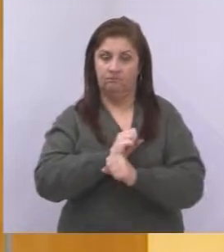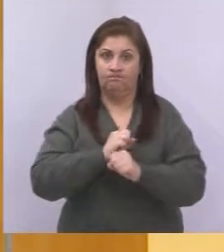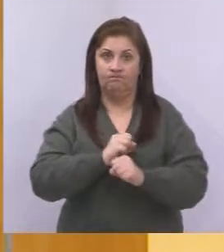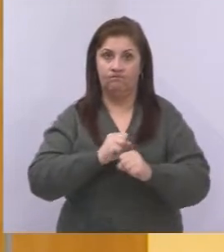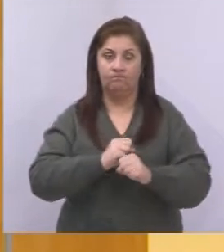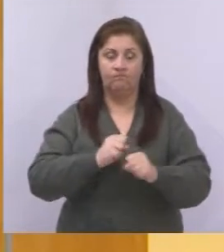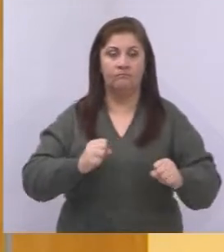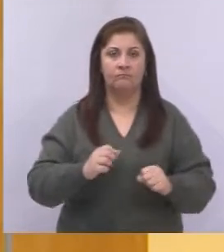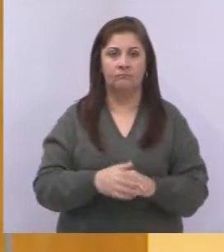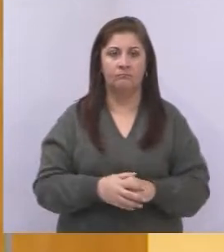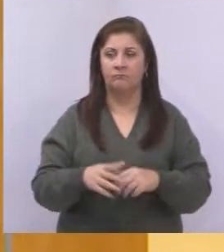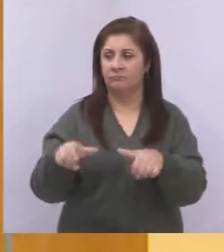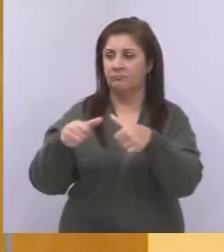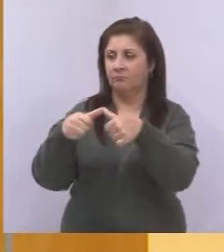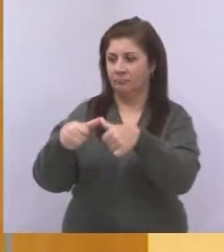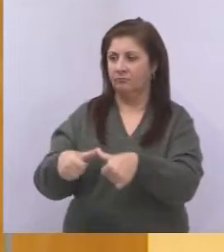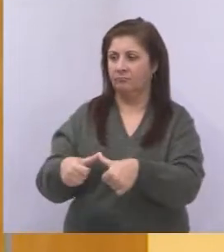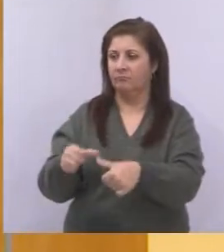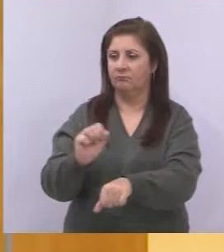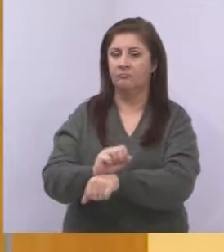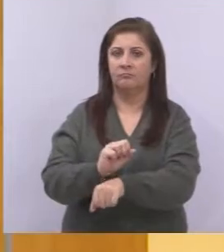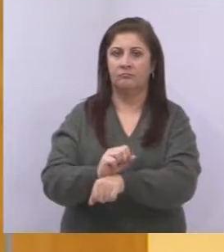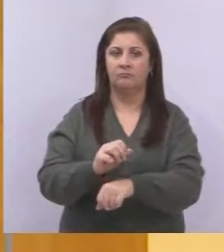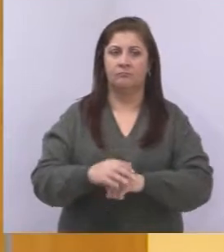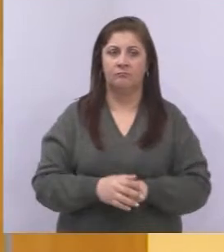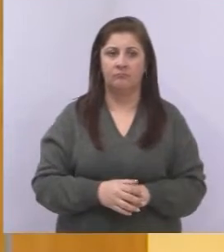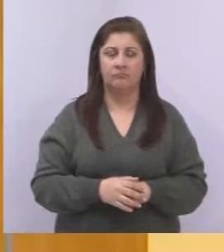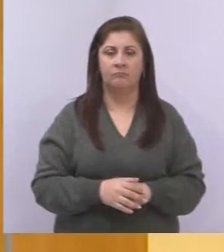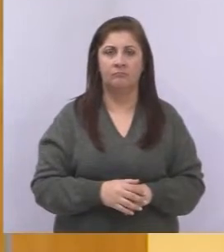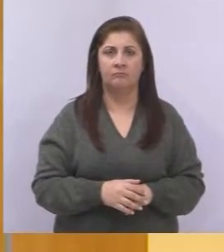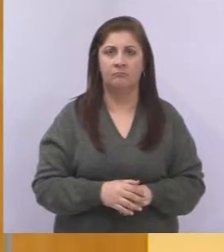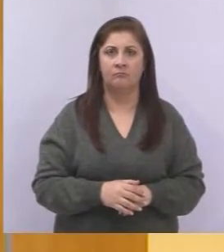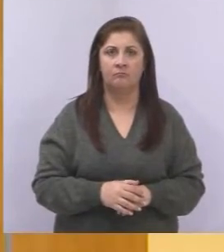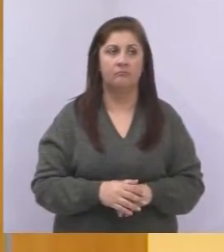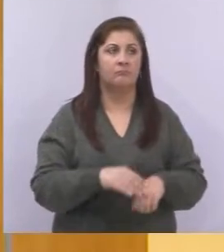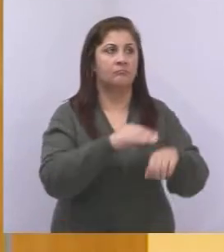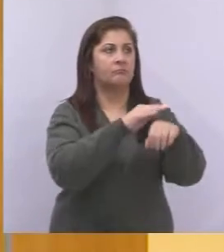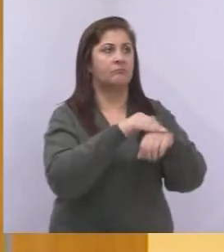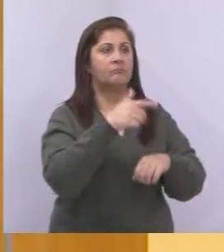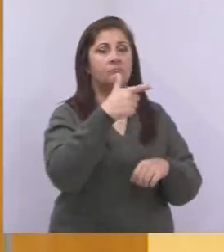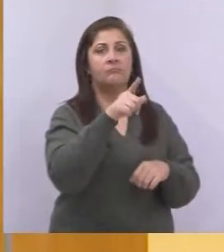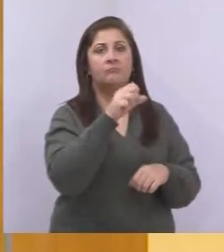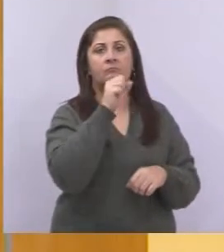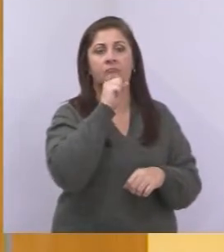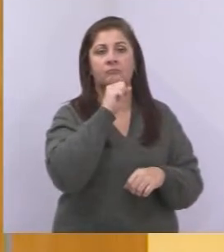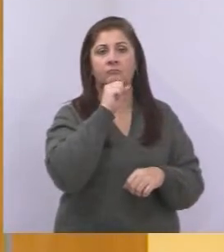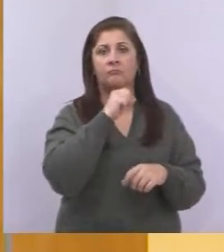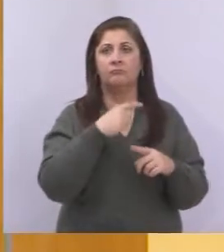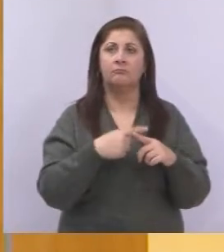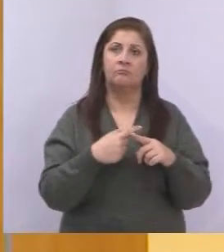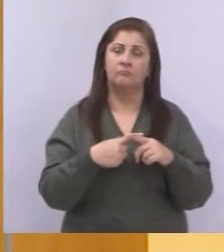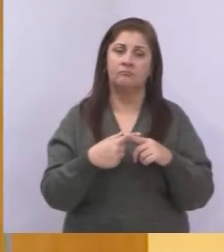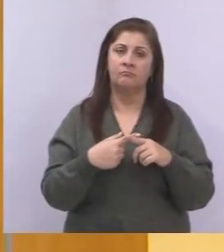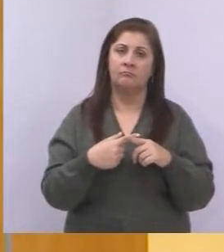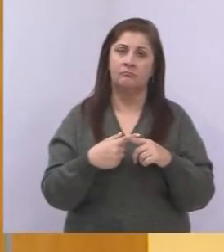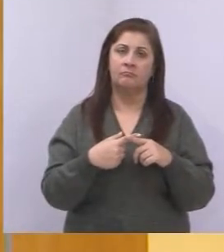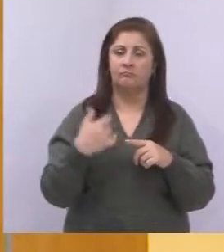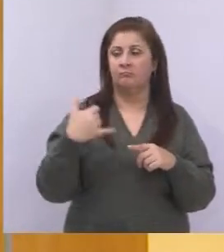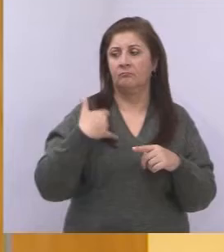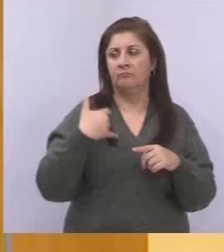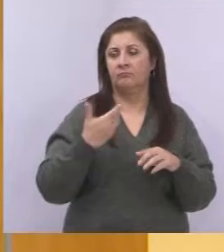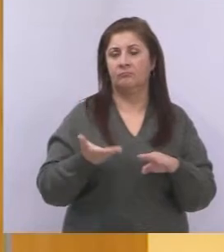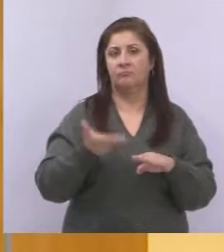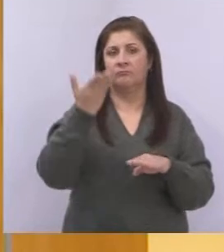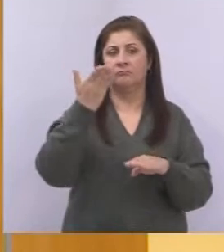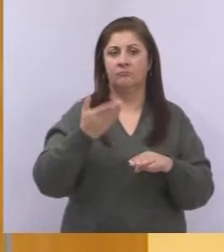né? E deixar ele no corredor da Santa Casa e colocar um idoso para ser atendido, porque tem uma idade acima